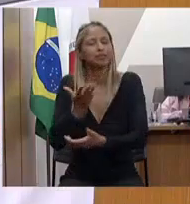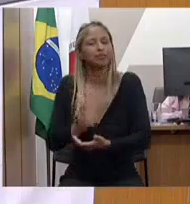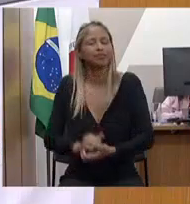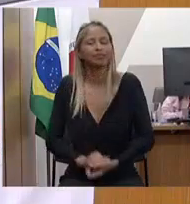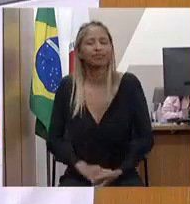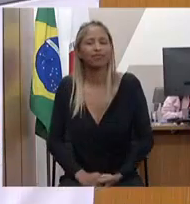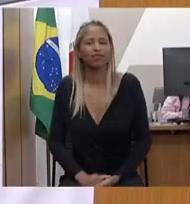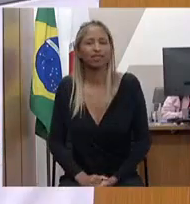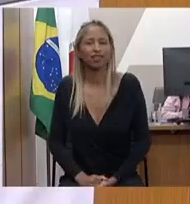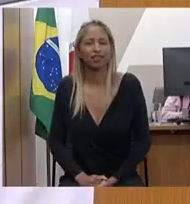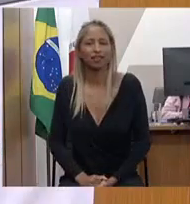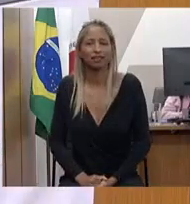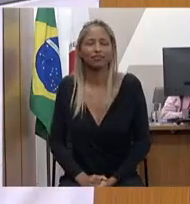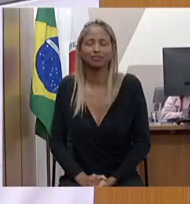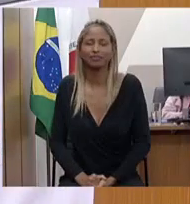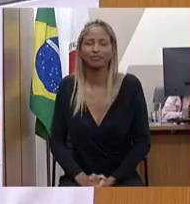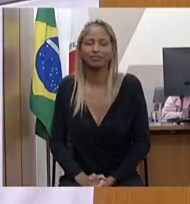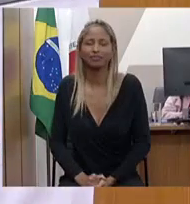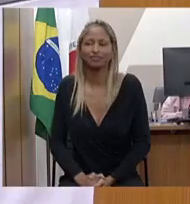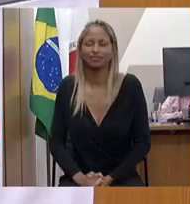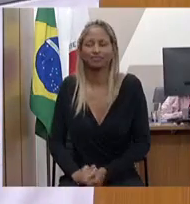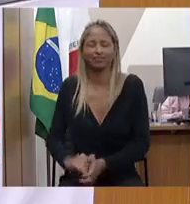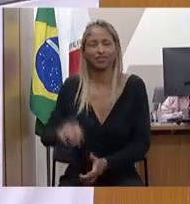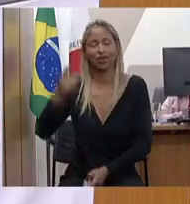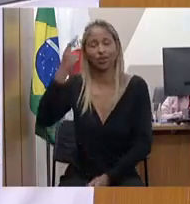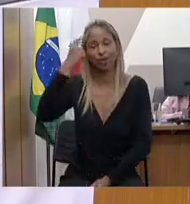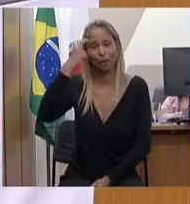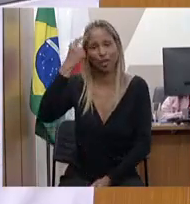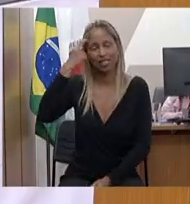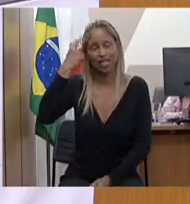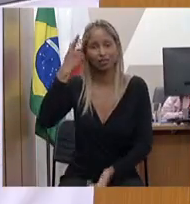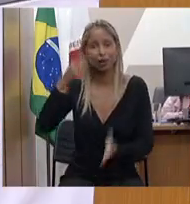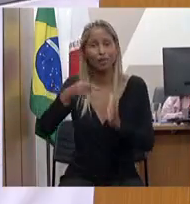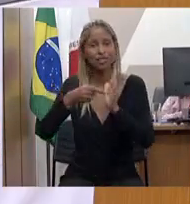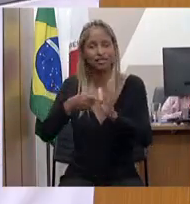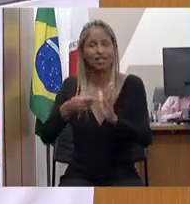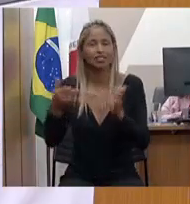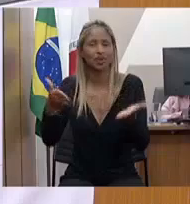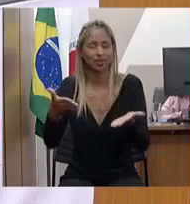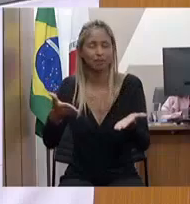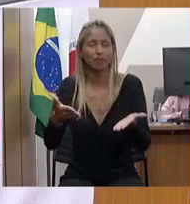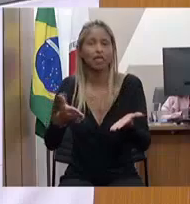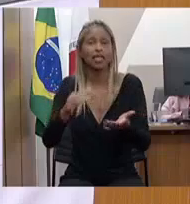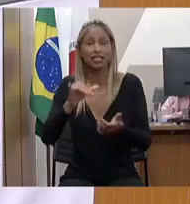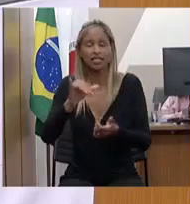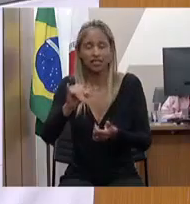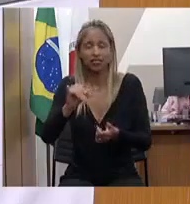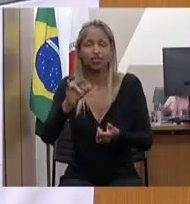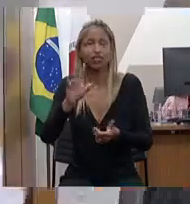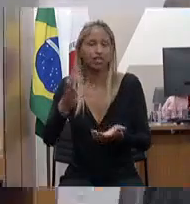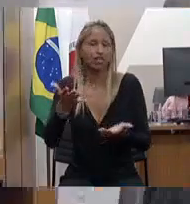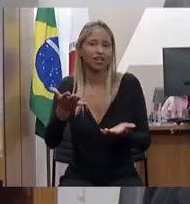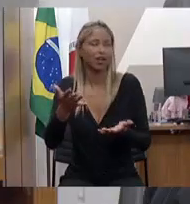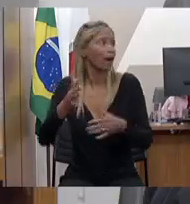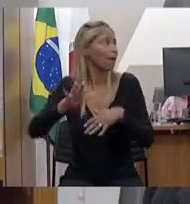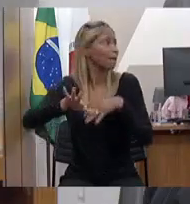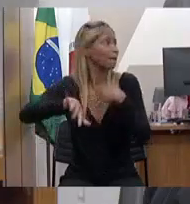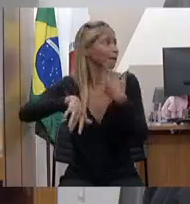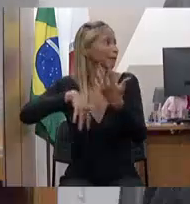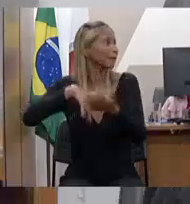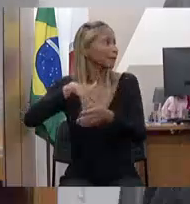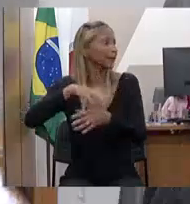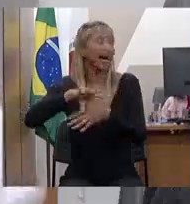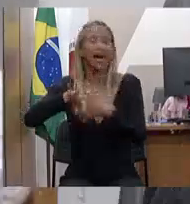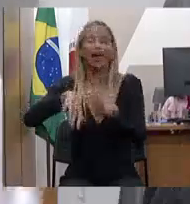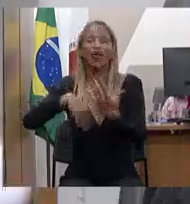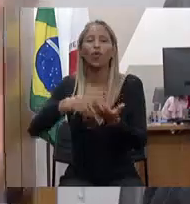eu tinha pensado em fazer uma apresentação aqui mas se vocês quiserem ver aqui já bagunçou tudo